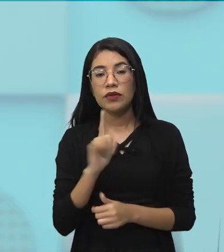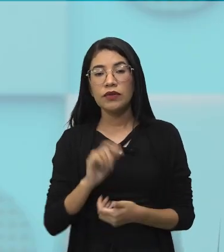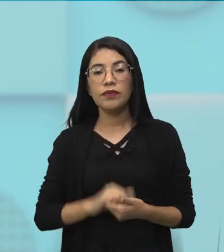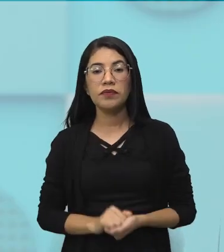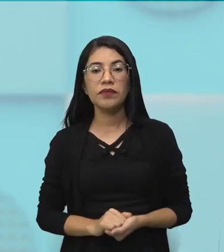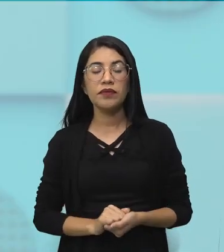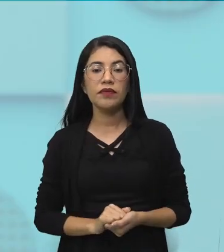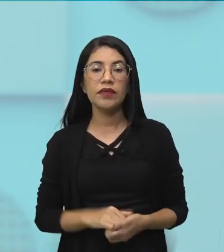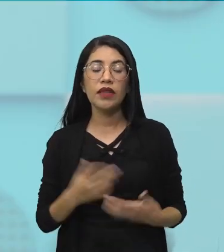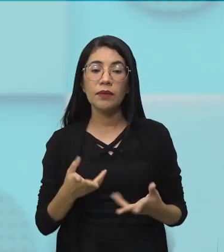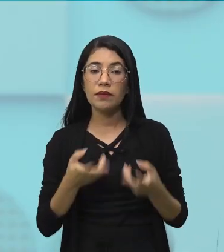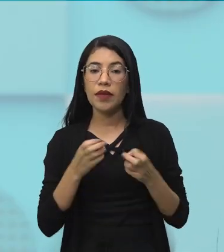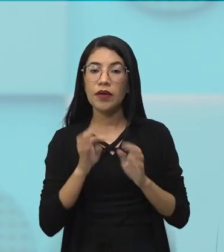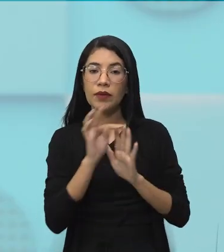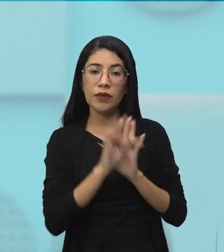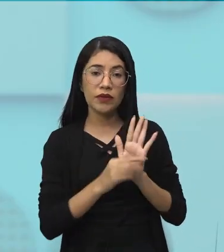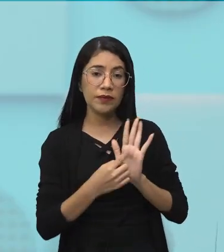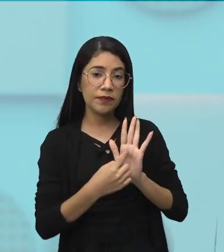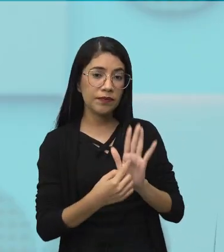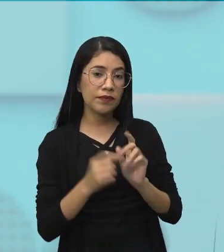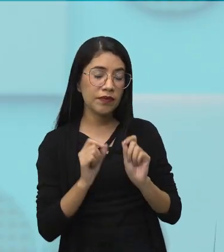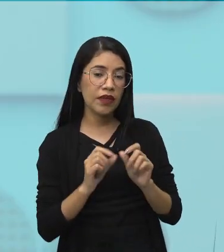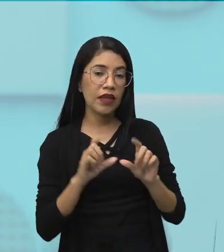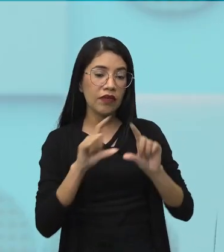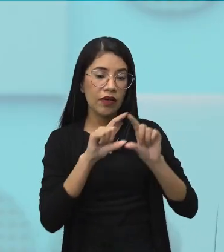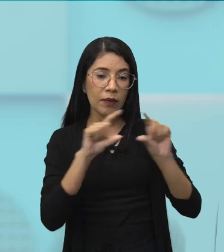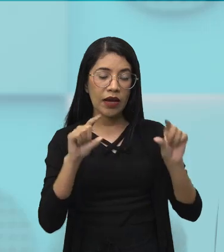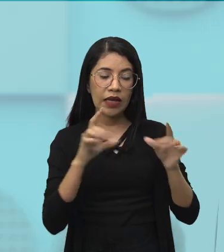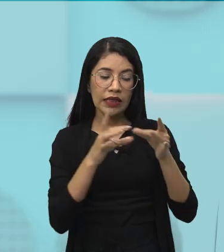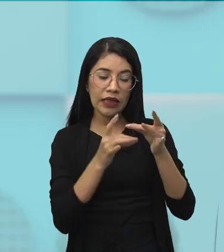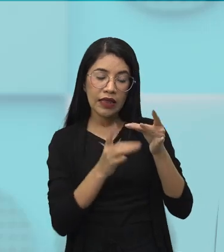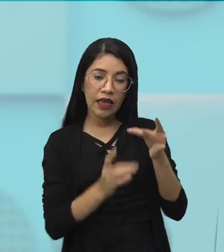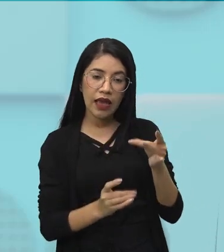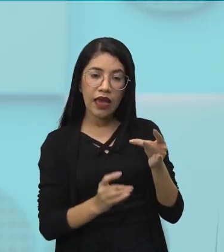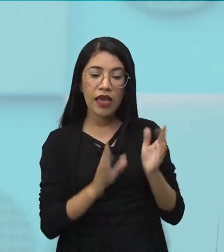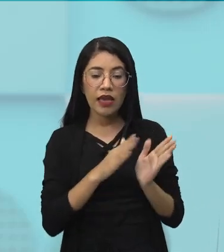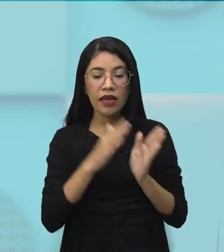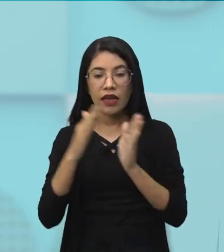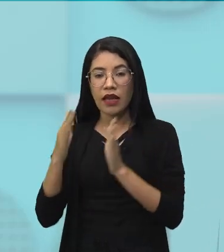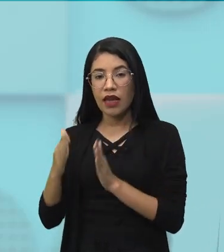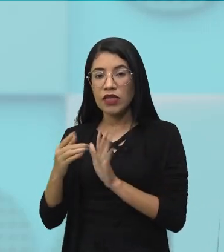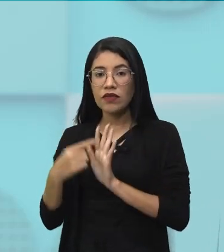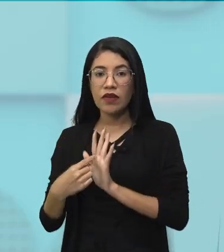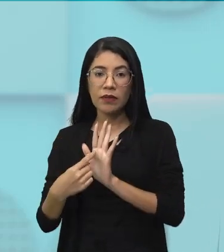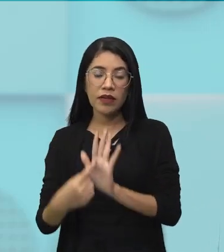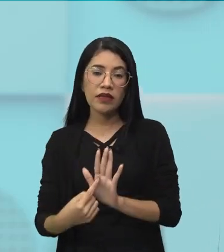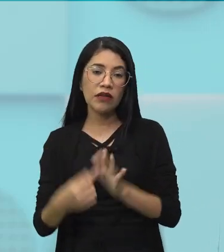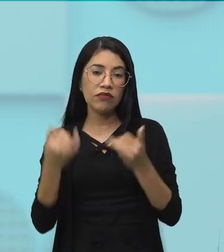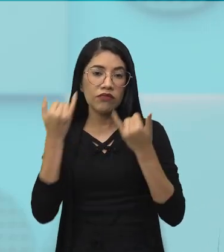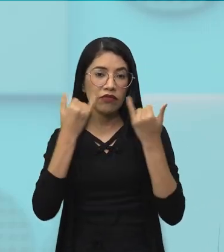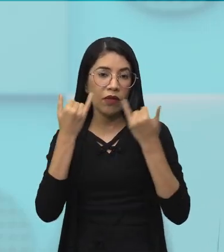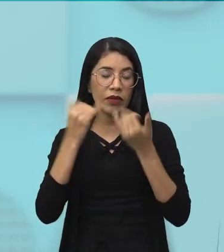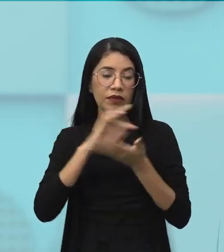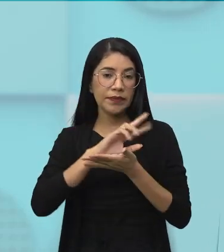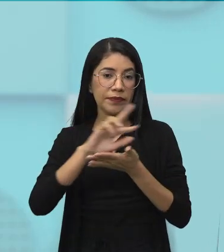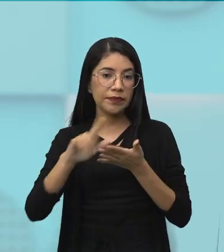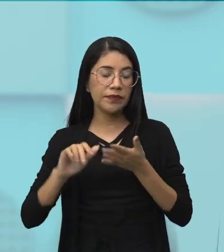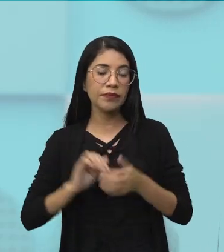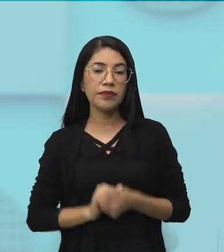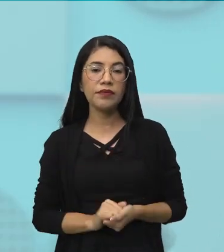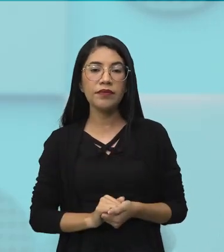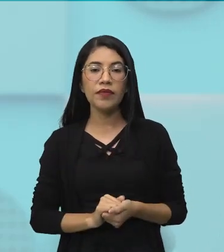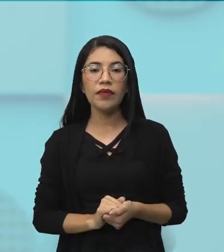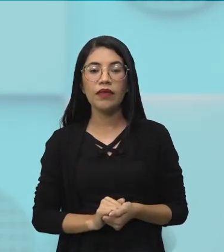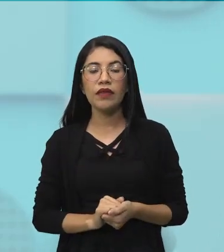ali, percebo que nesse texto que eu apresentei para vocês, teve uma parte descritiva e a outra foi de exposição, uma informação. E aí, eu